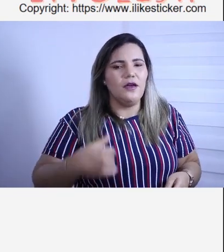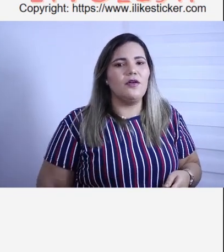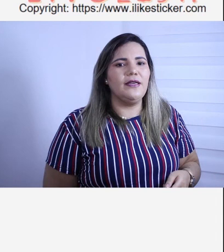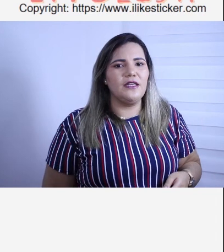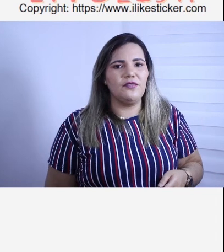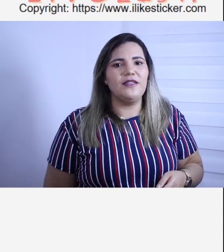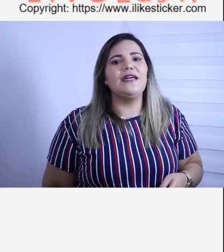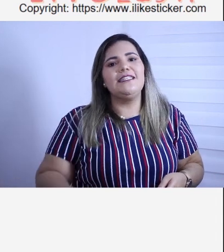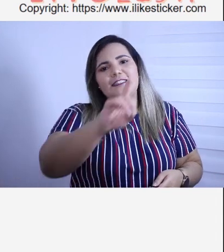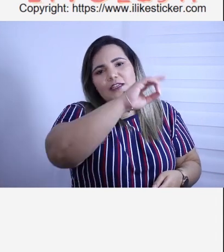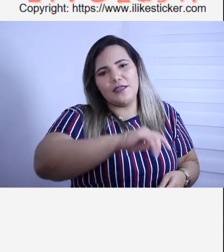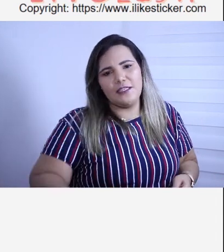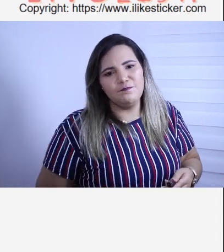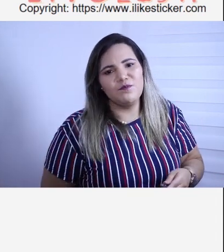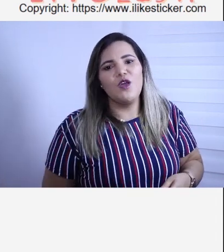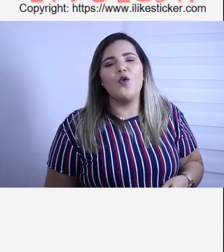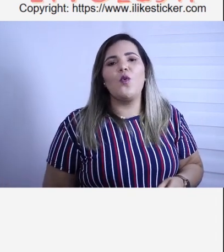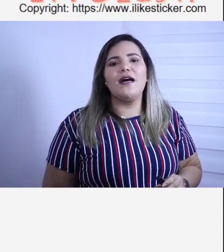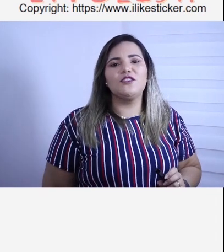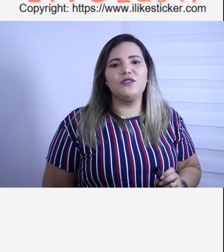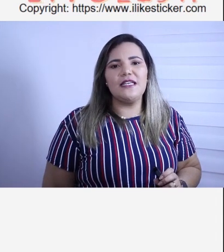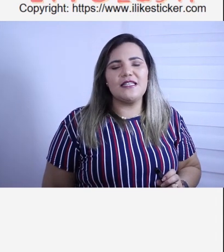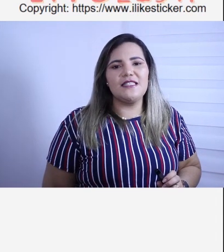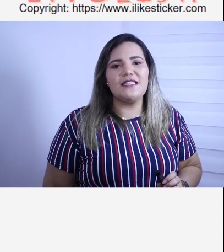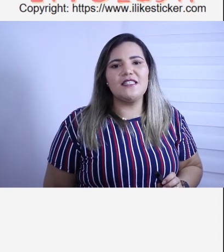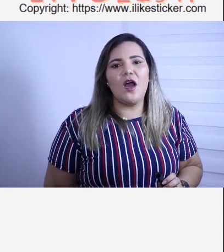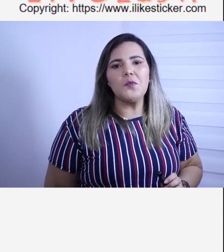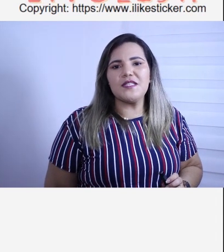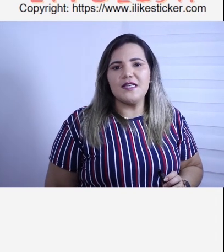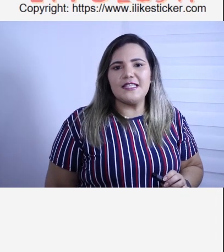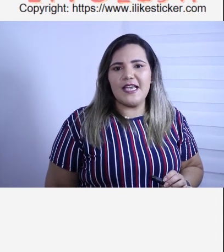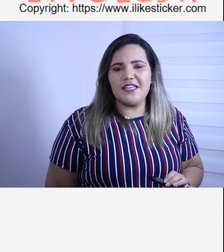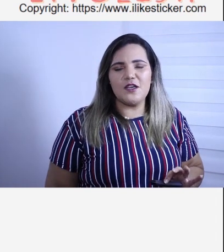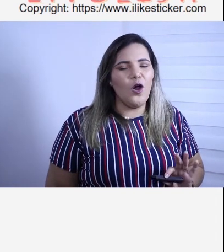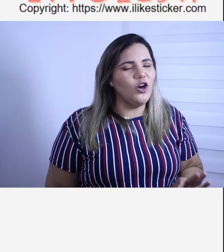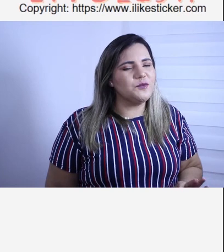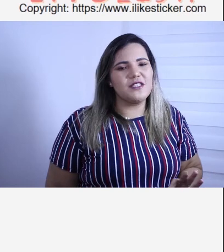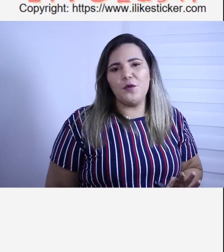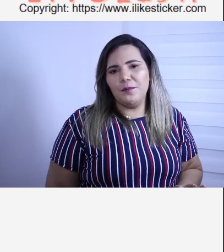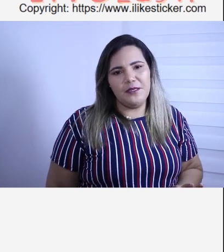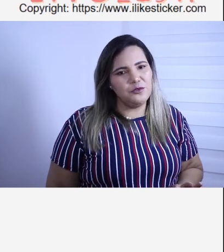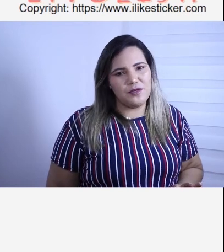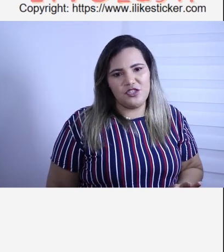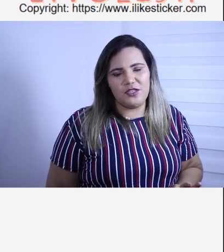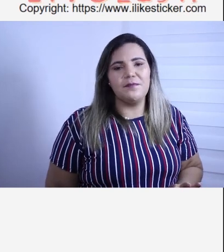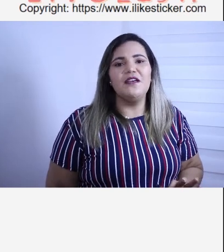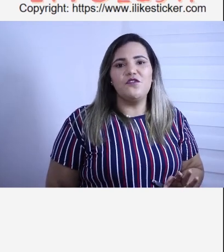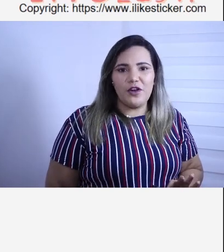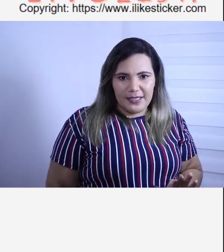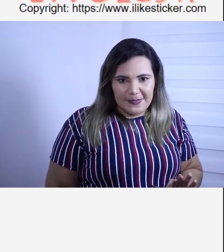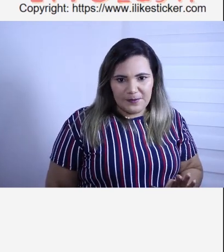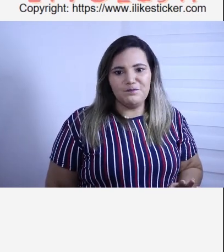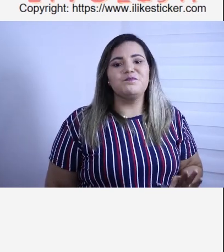desenvolvendo ok dica feita e tenho aqui quatro dicas de cid gomes séries ótimas que eu amei muito